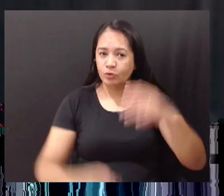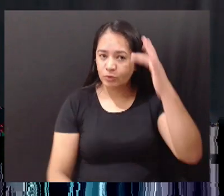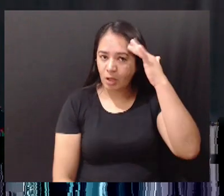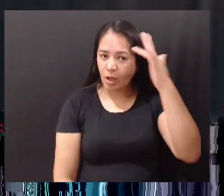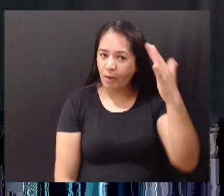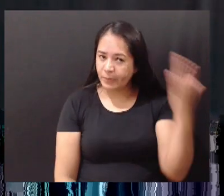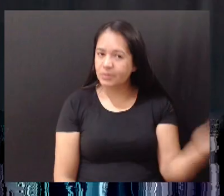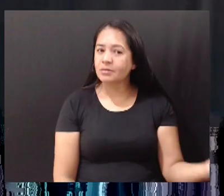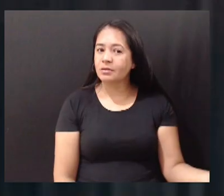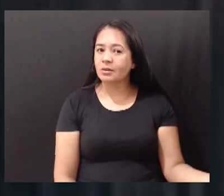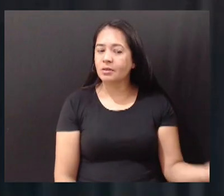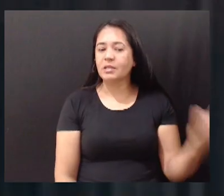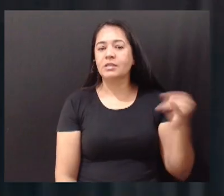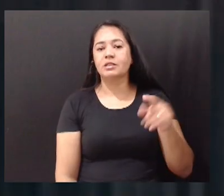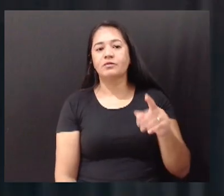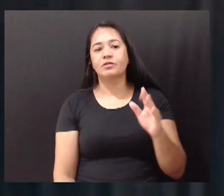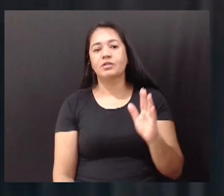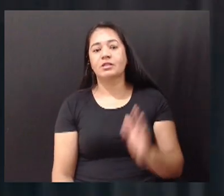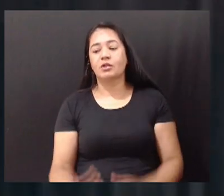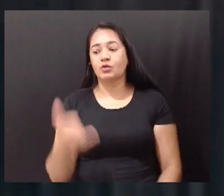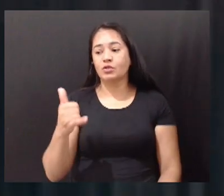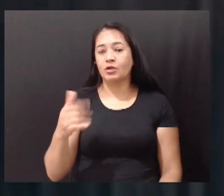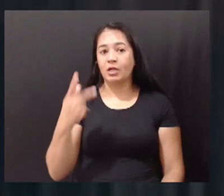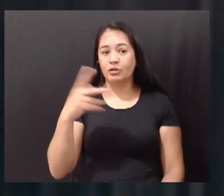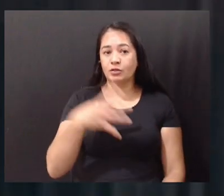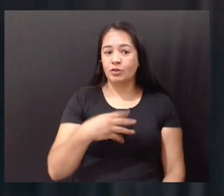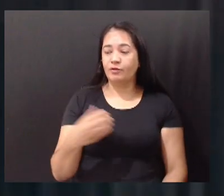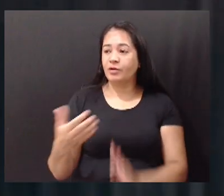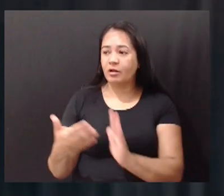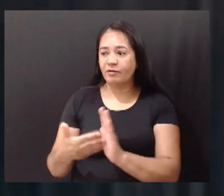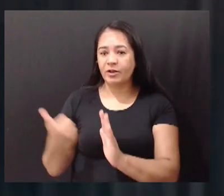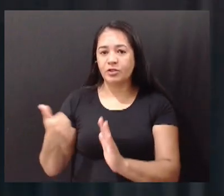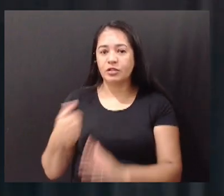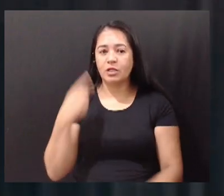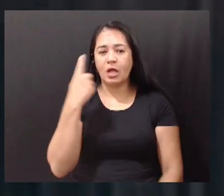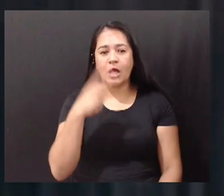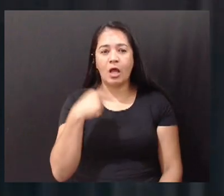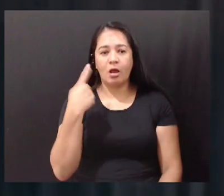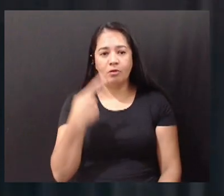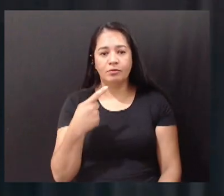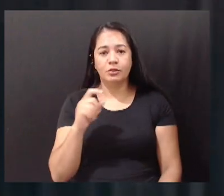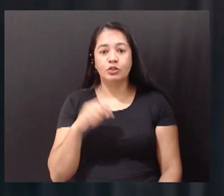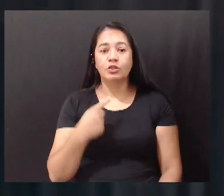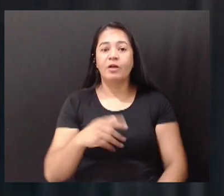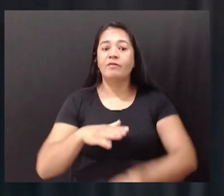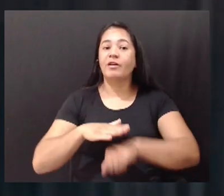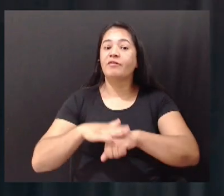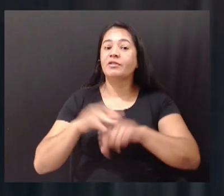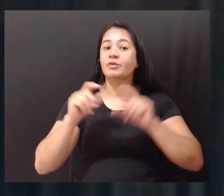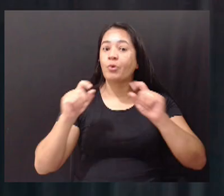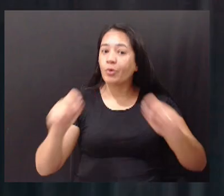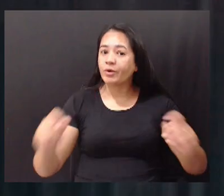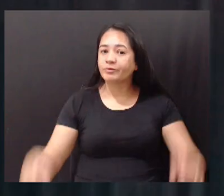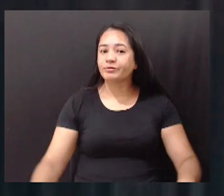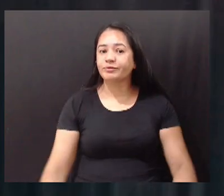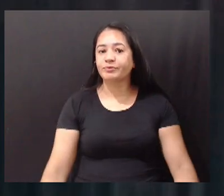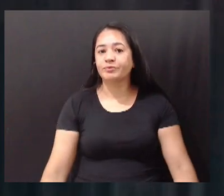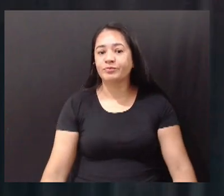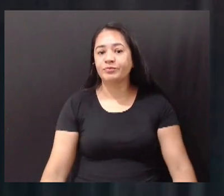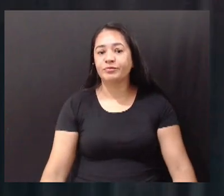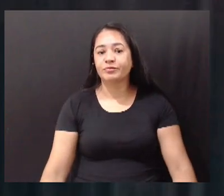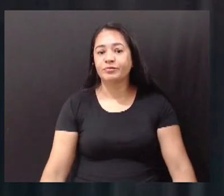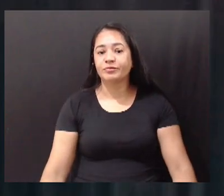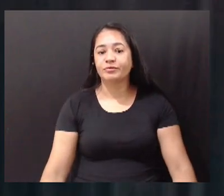vai tirar o celular do seu filho, nem que seja por algumas horas, né? O que a gente vai fazer no lugar? A gente vai jogar um